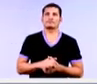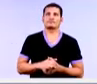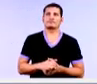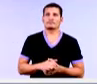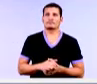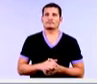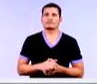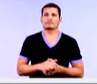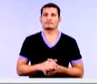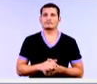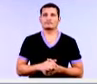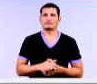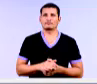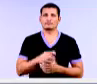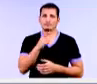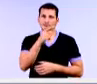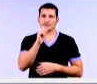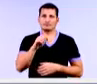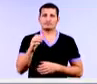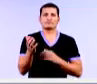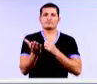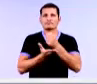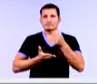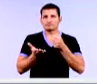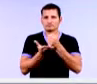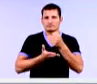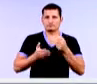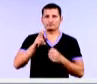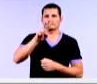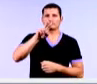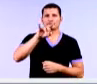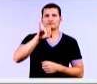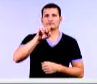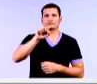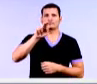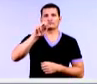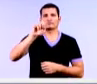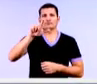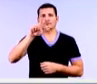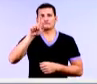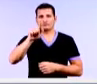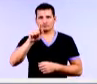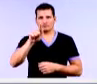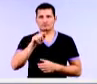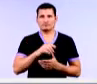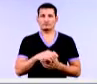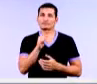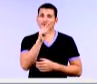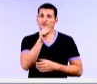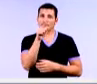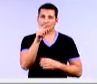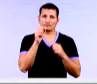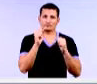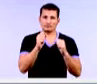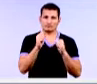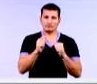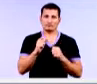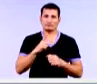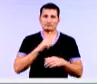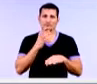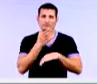só, gente, essa é a janela básica do Visual G, bacana? Aqui você pode ter acesso a